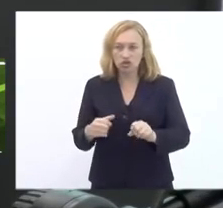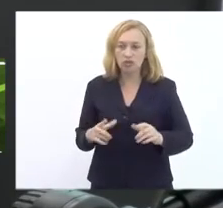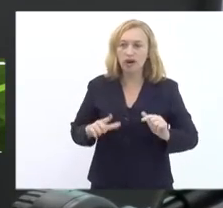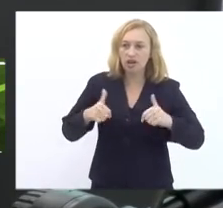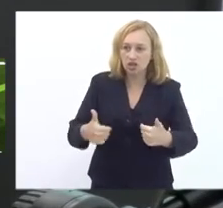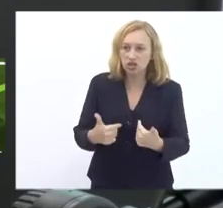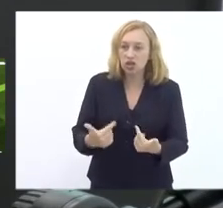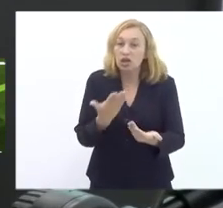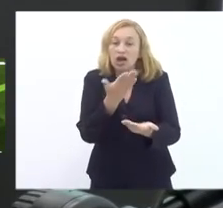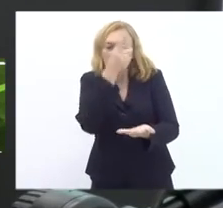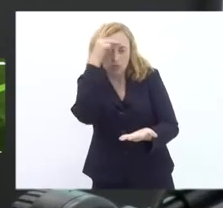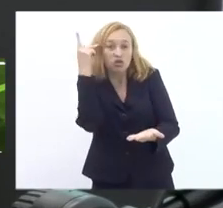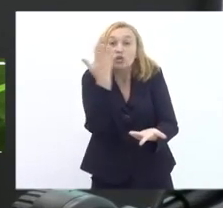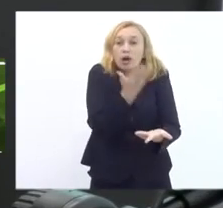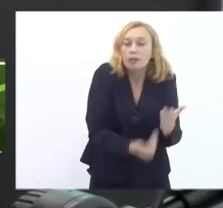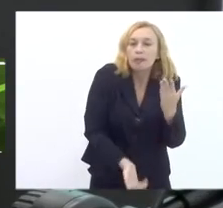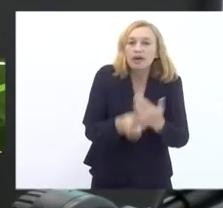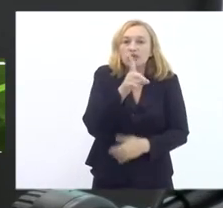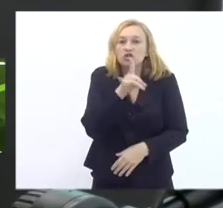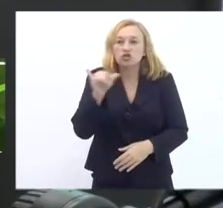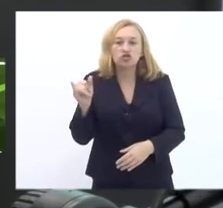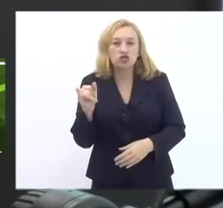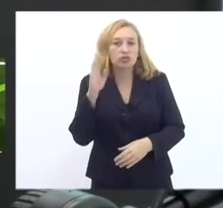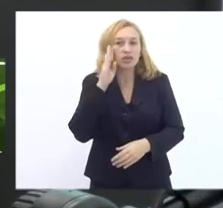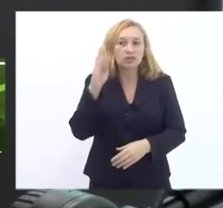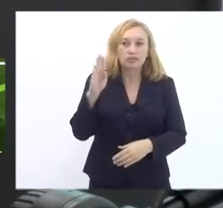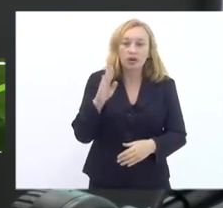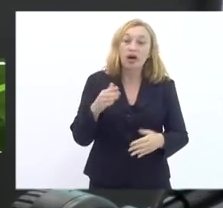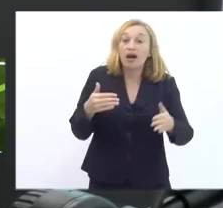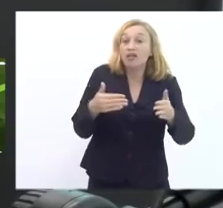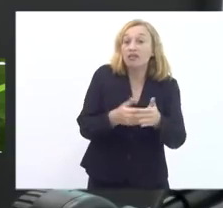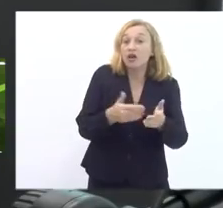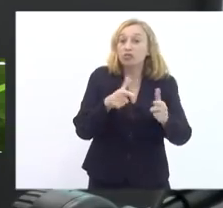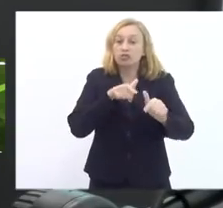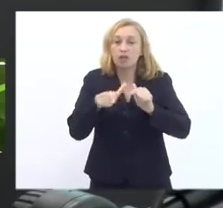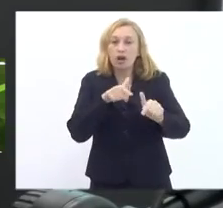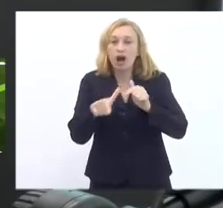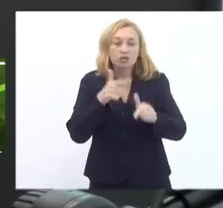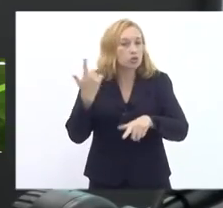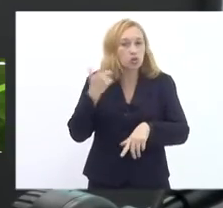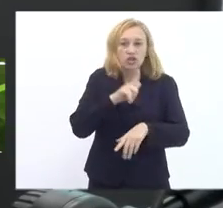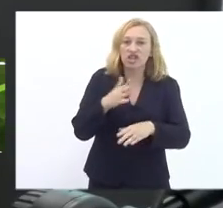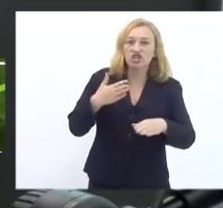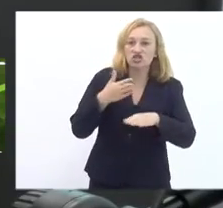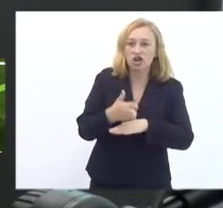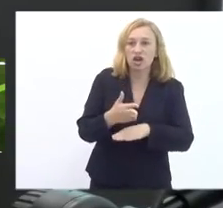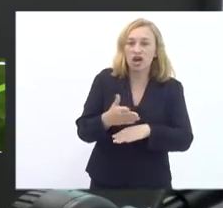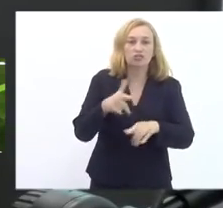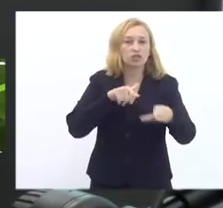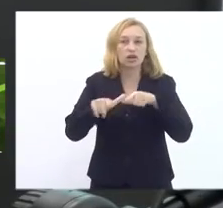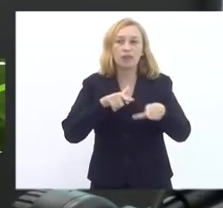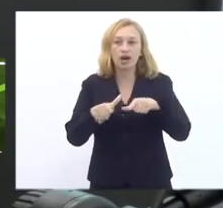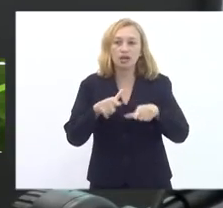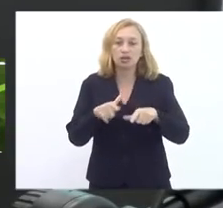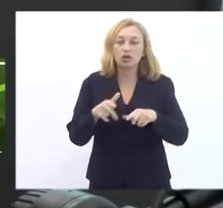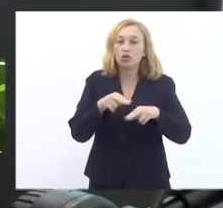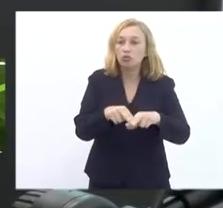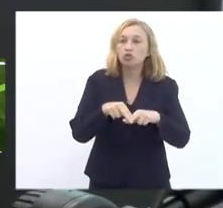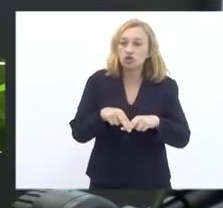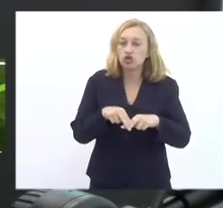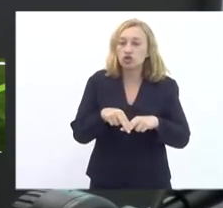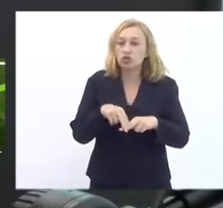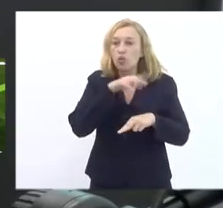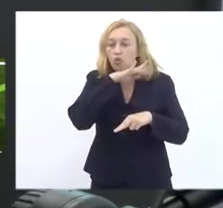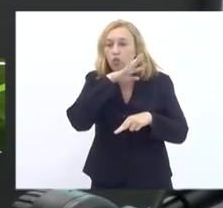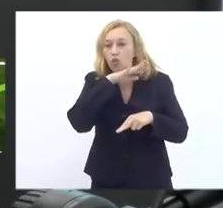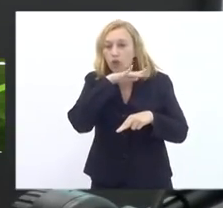perdem o seu dia precioso, às vezes perdem até seu emprego, não conseguem chegar no trabalho, devido à